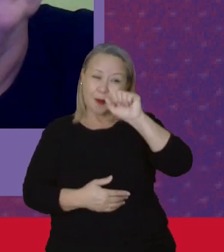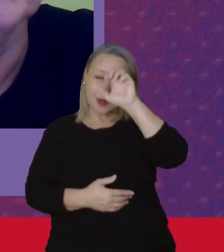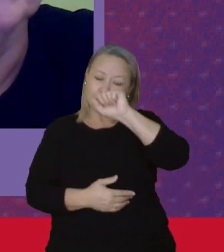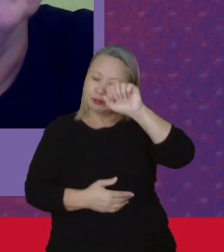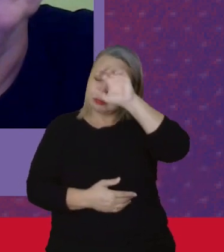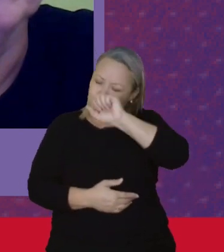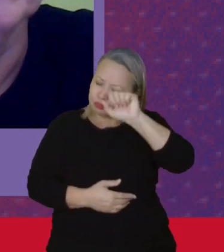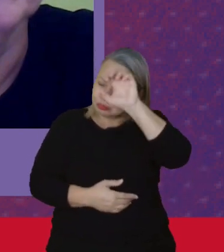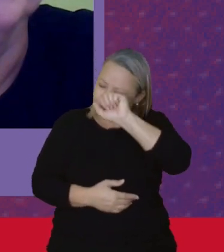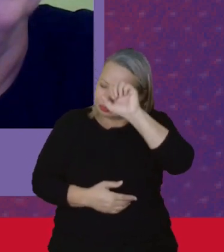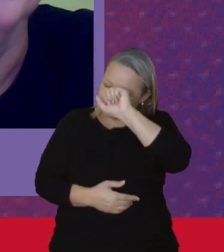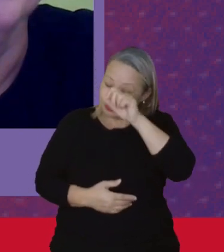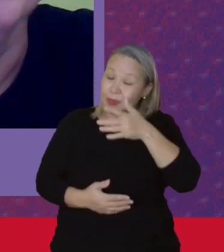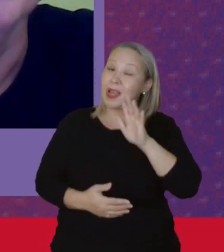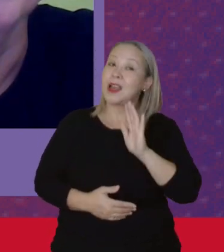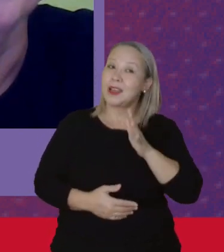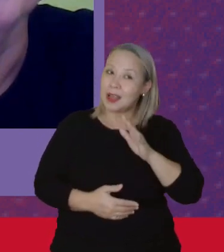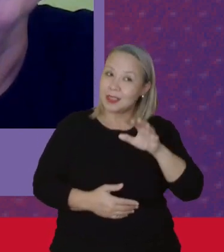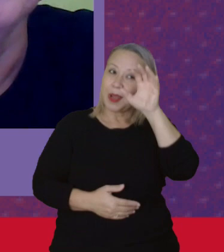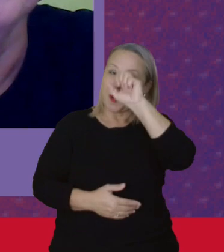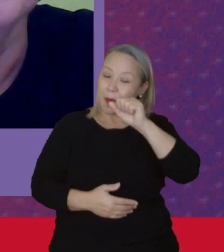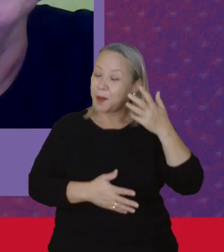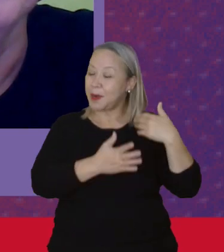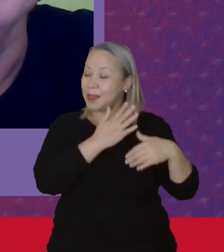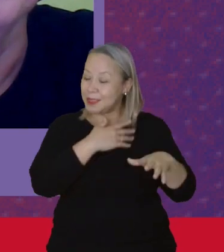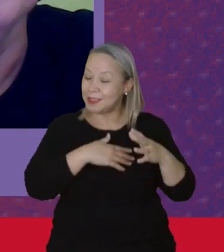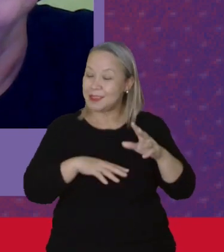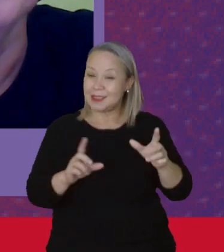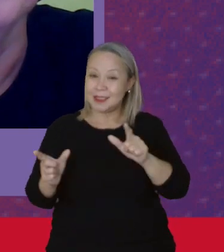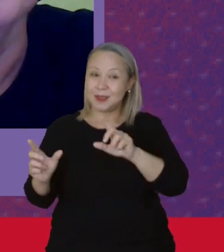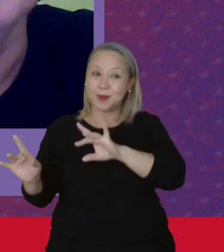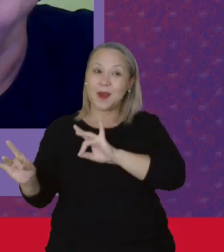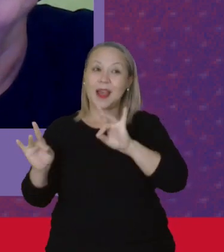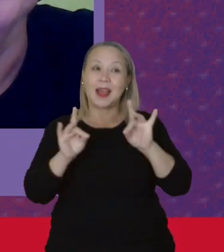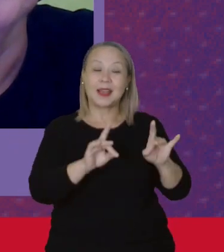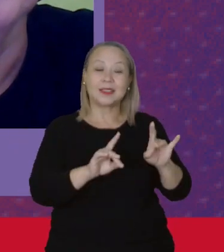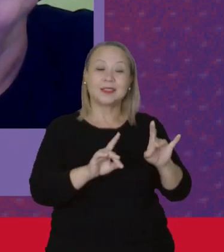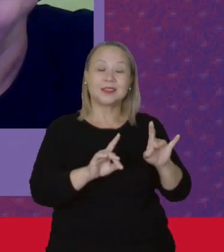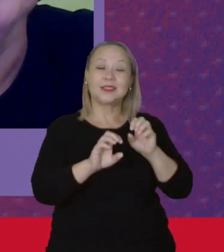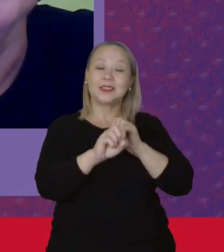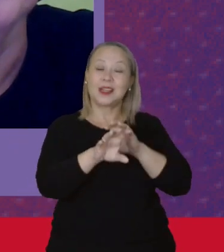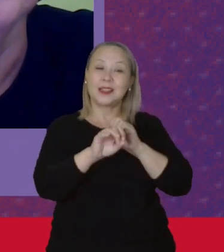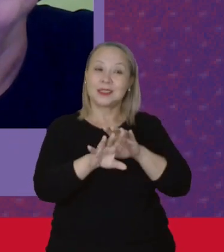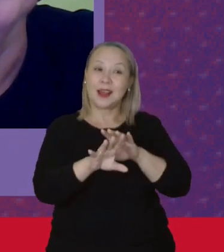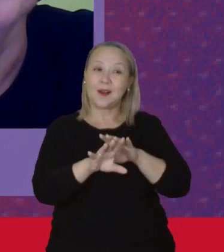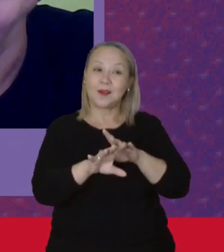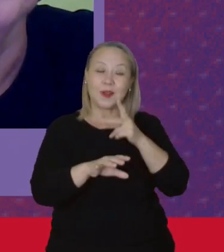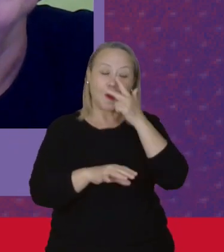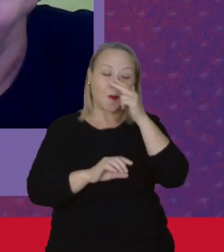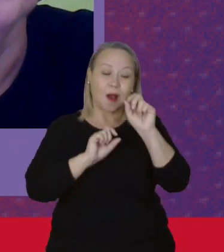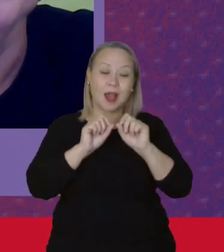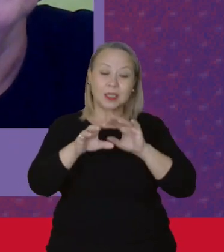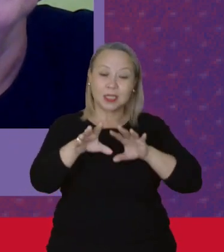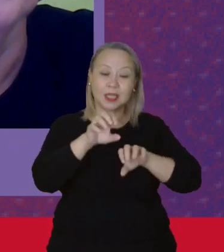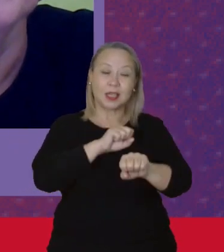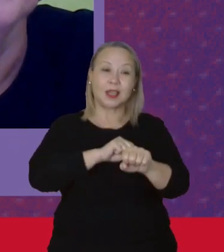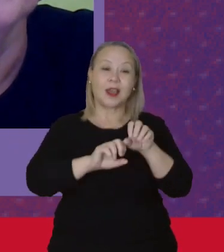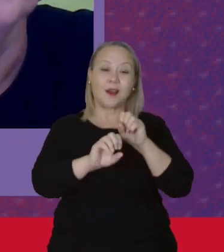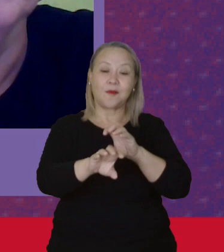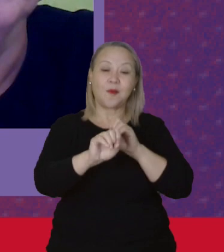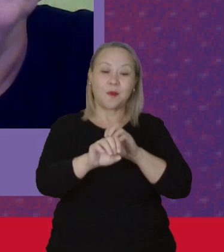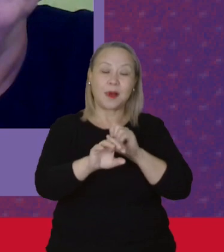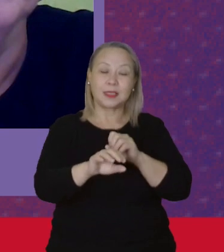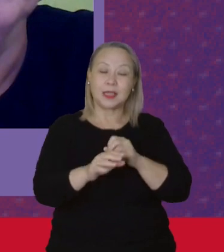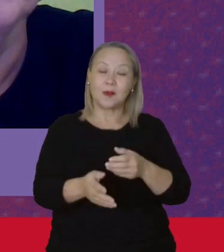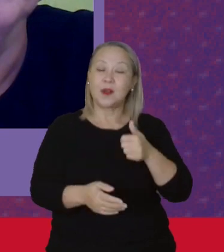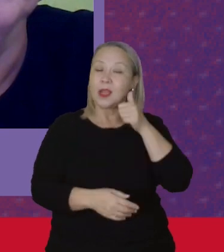de novo, já tinha aprendido bastante assistindo às aulas de vocês, mas eu acho que a formação e a formulação das mulheres do